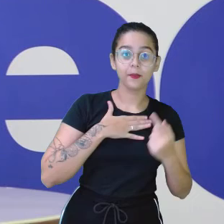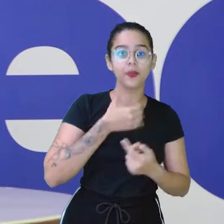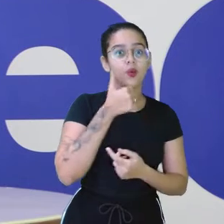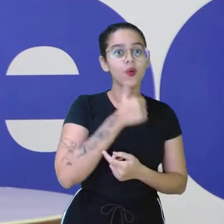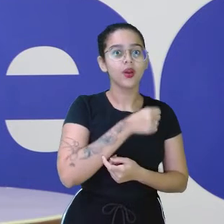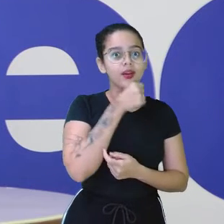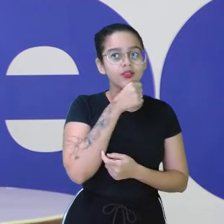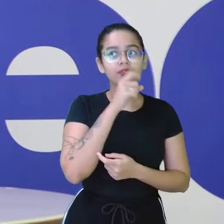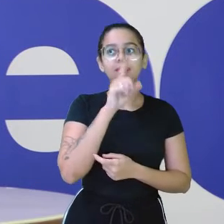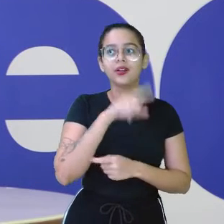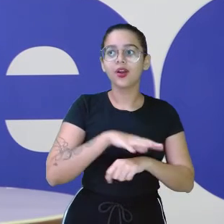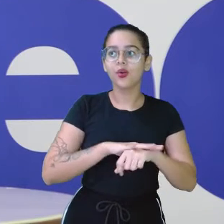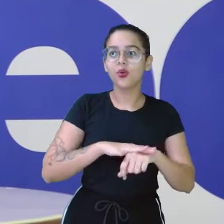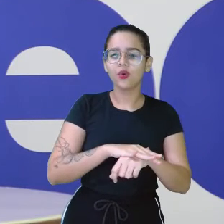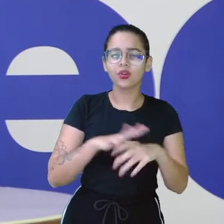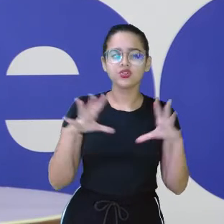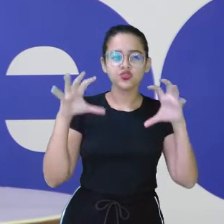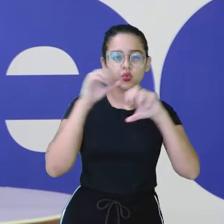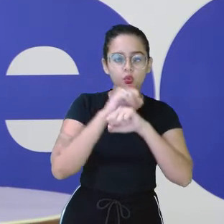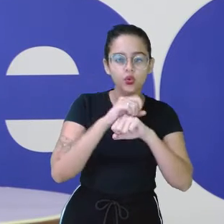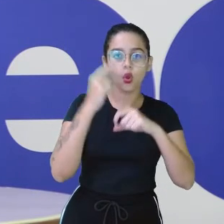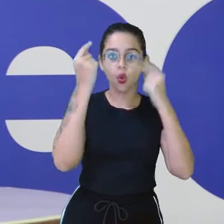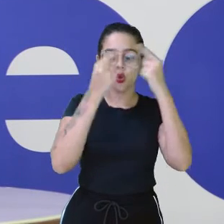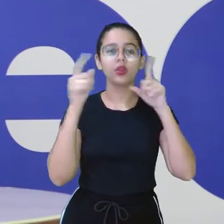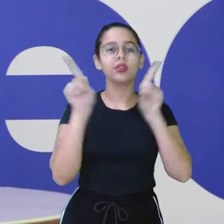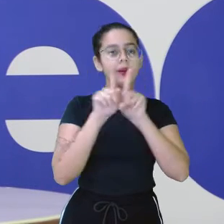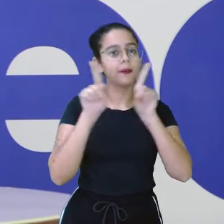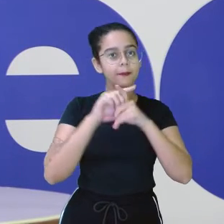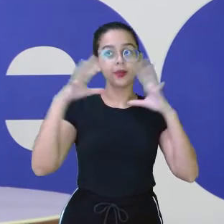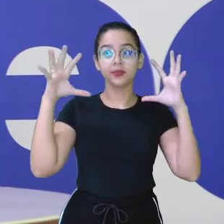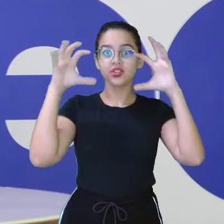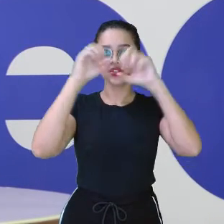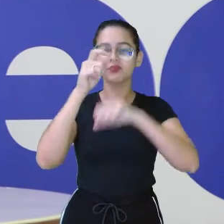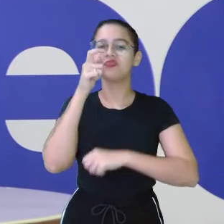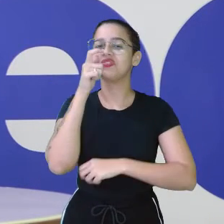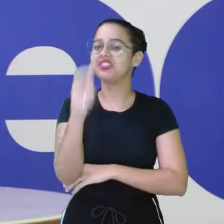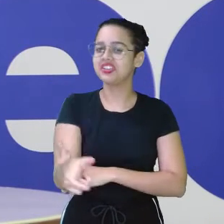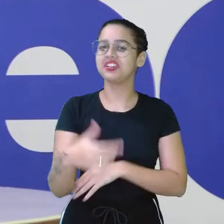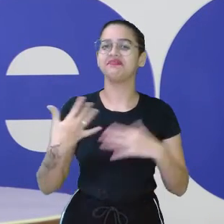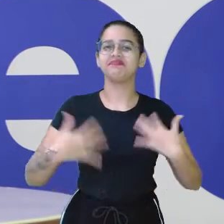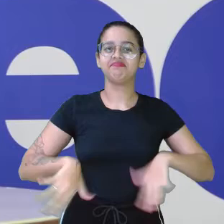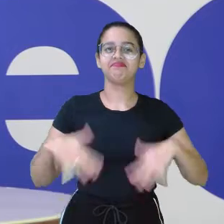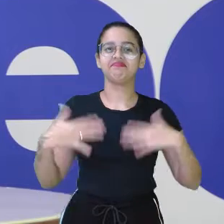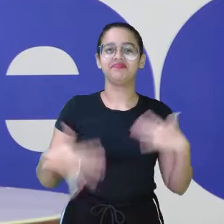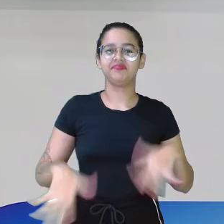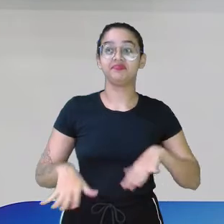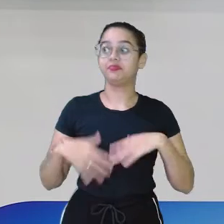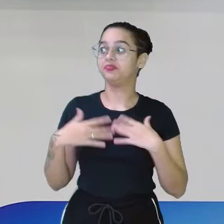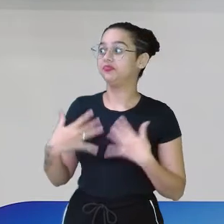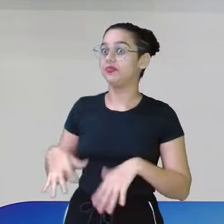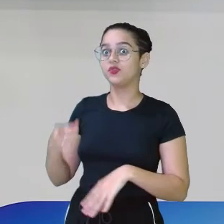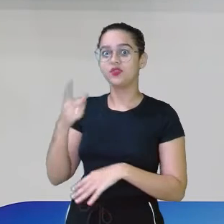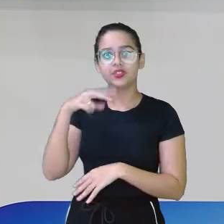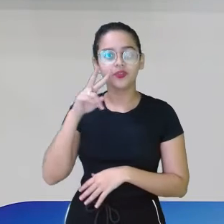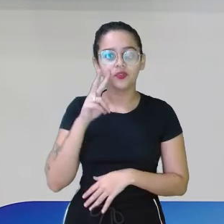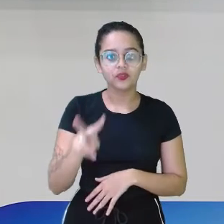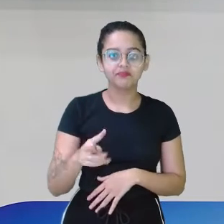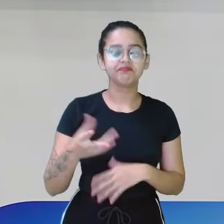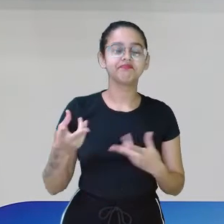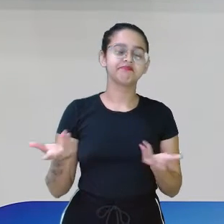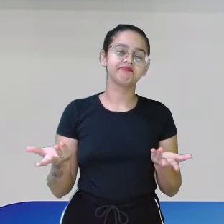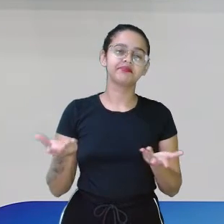avô, que era uma cor de pele mais escura e os olhos também mais escuros. É bem interessante. Olha, né? aí, gente, tá vendo?